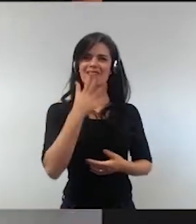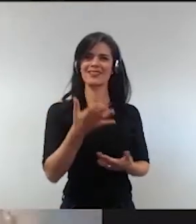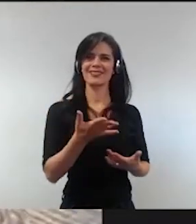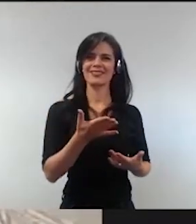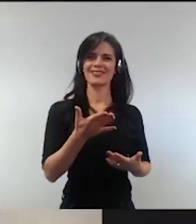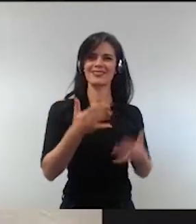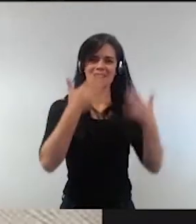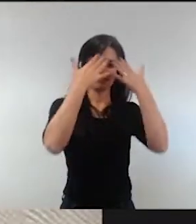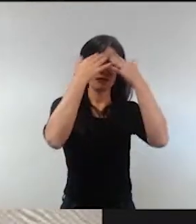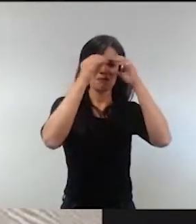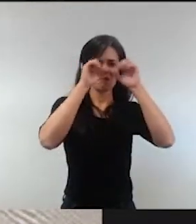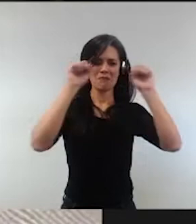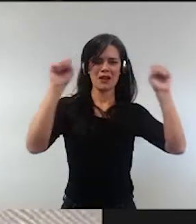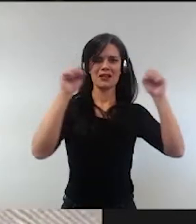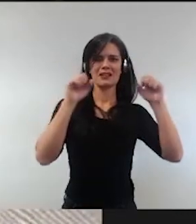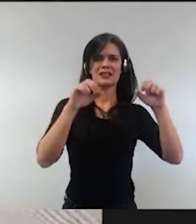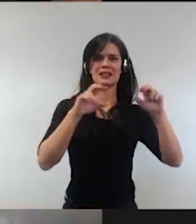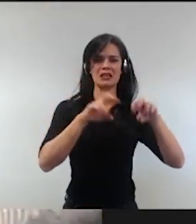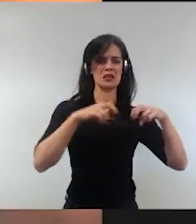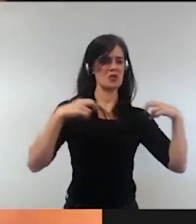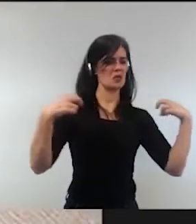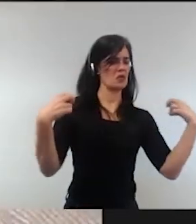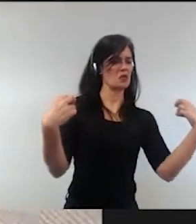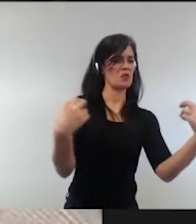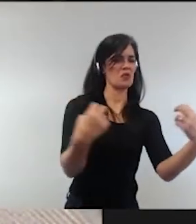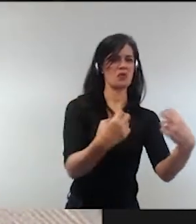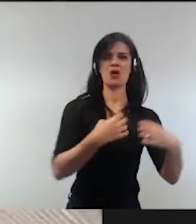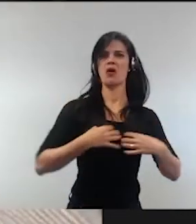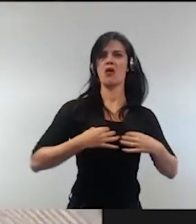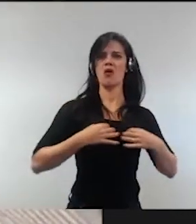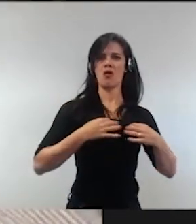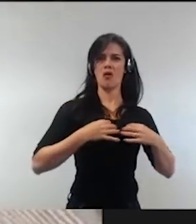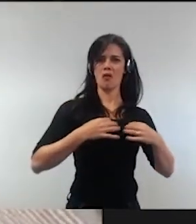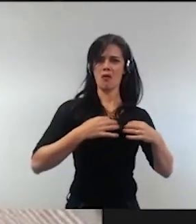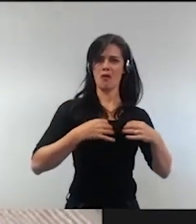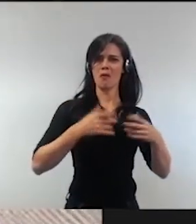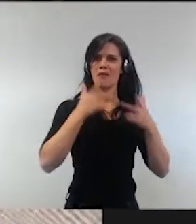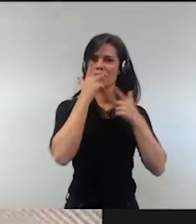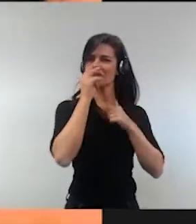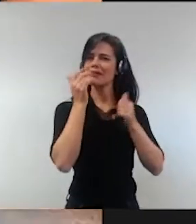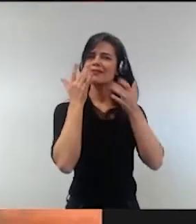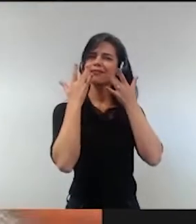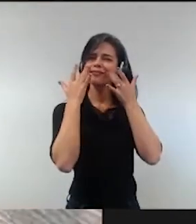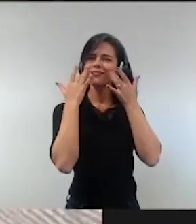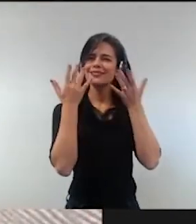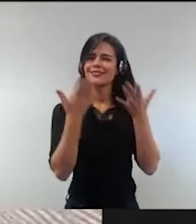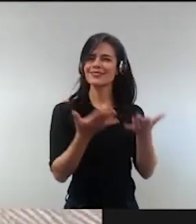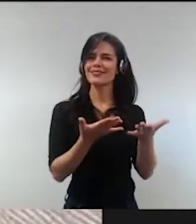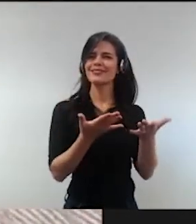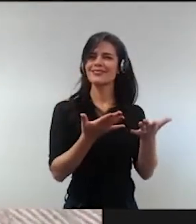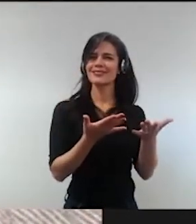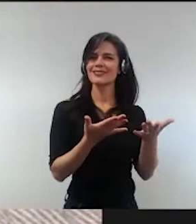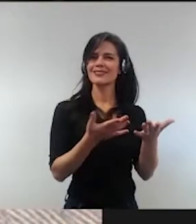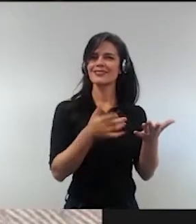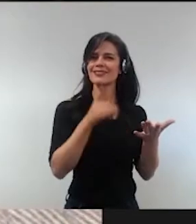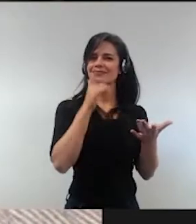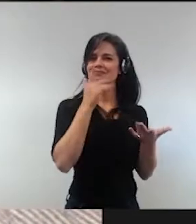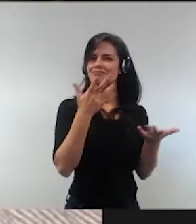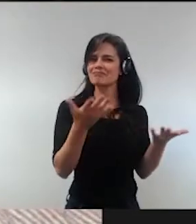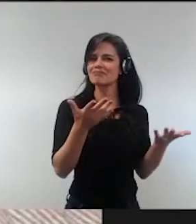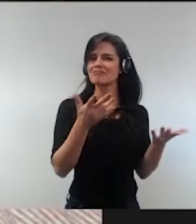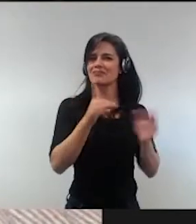tribunal pleno se reunindo, não? As vestes talares, não? Que fazem do direito também uma espécie